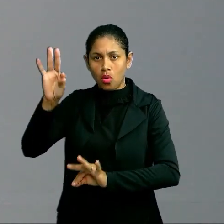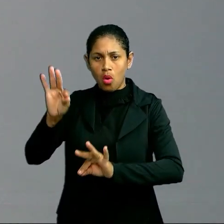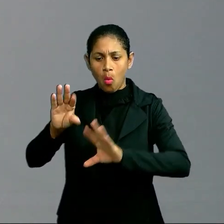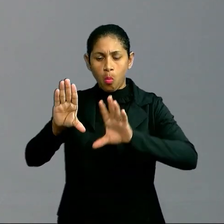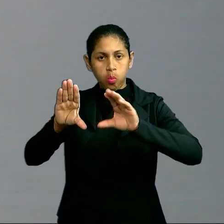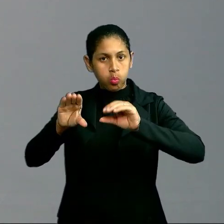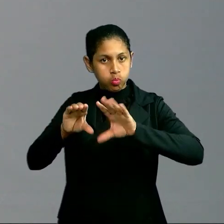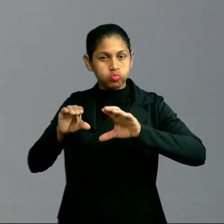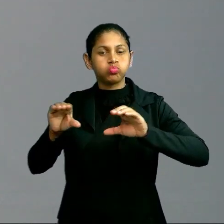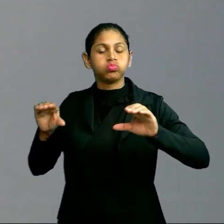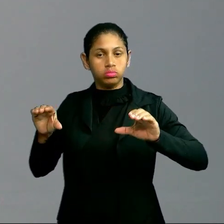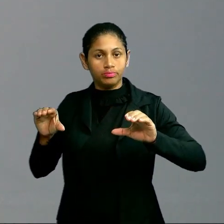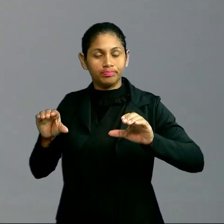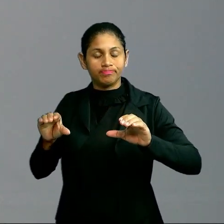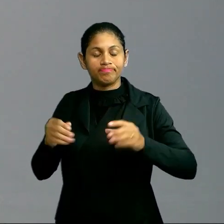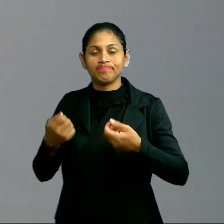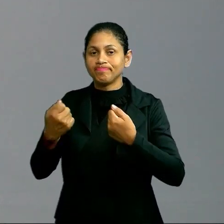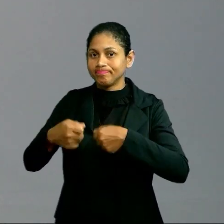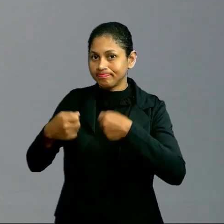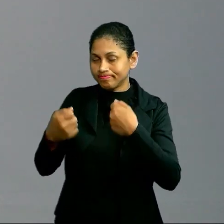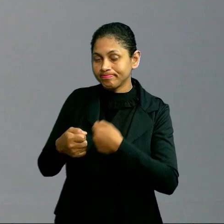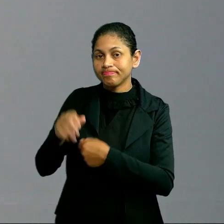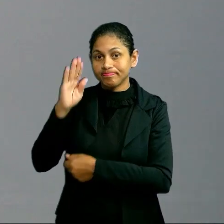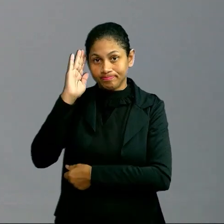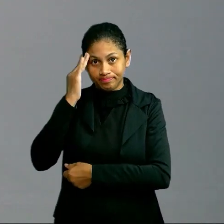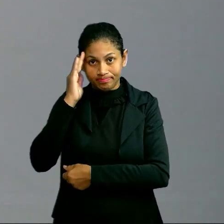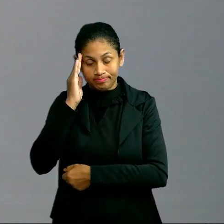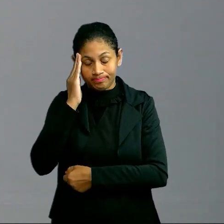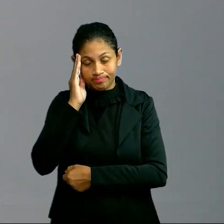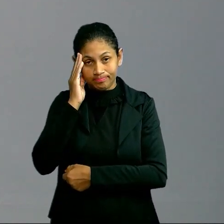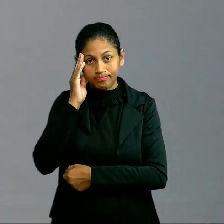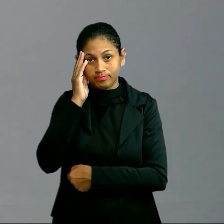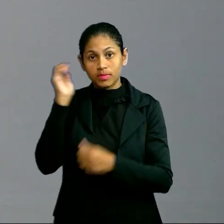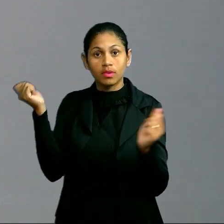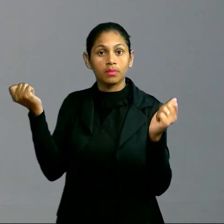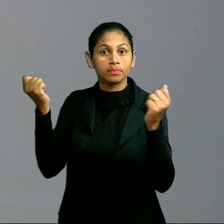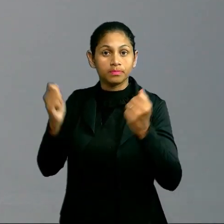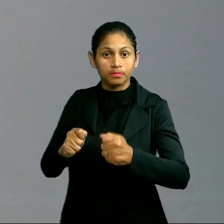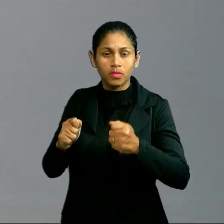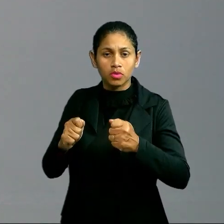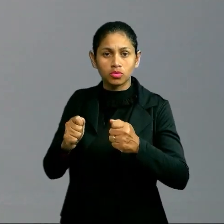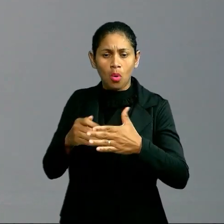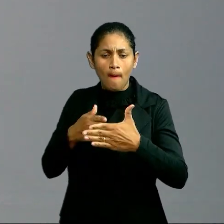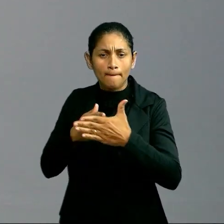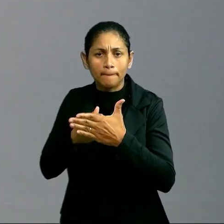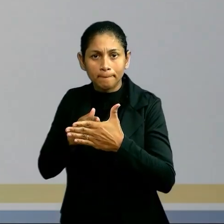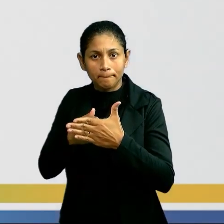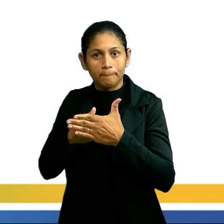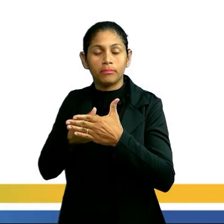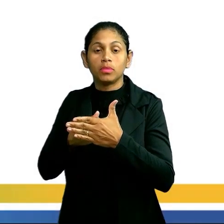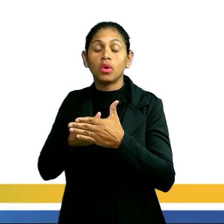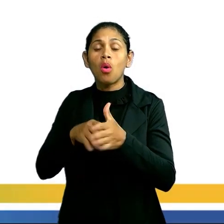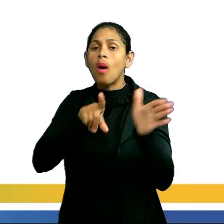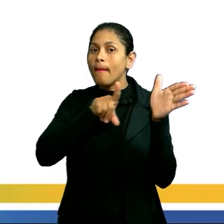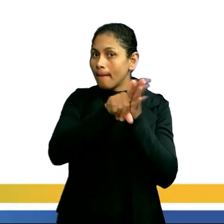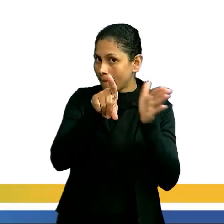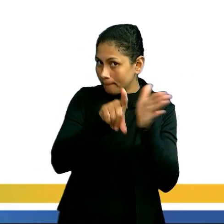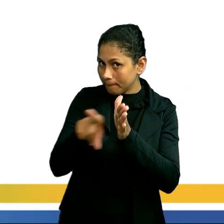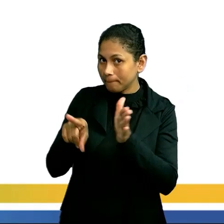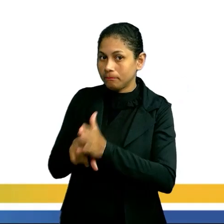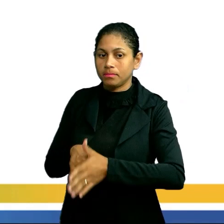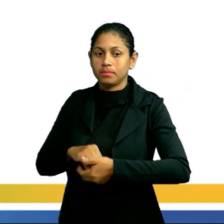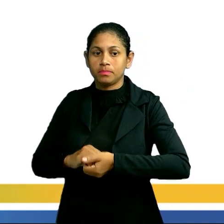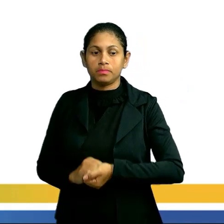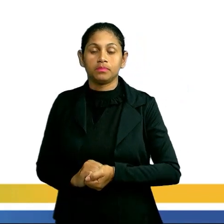Então, é importante que tenhamos esse conhecimento de forma que possamos delimitar aquilo que a questão nos pede. Em alguns